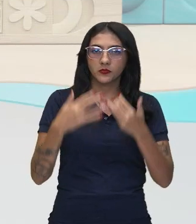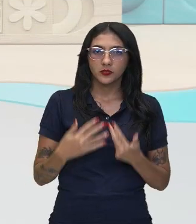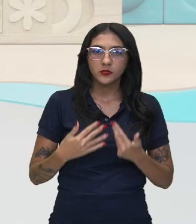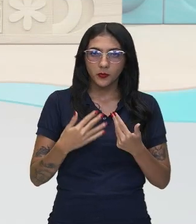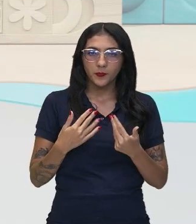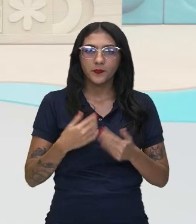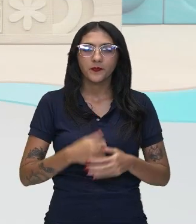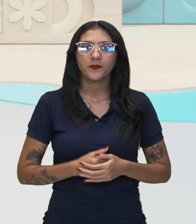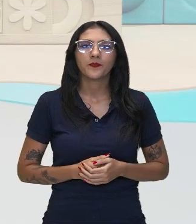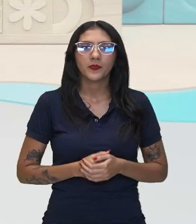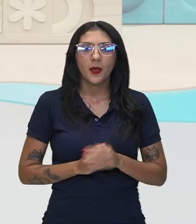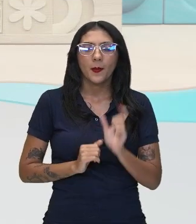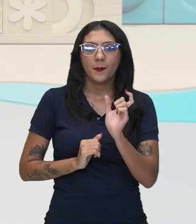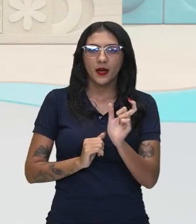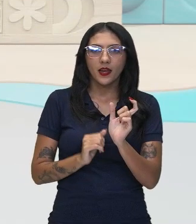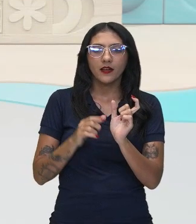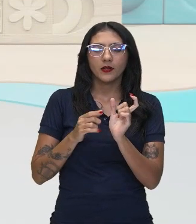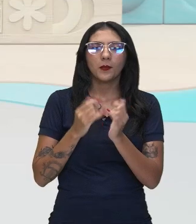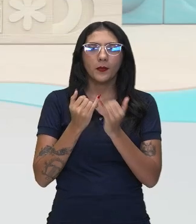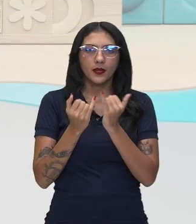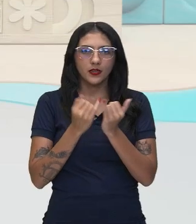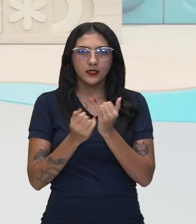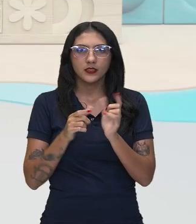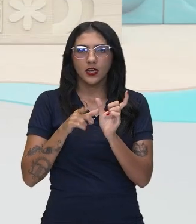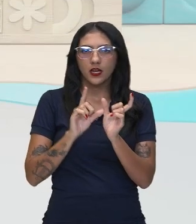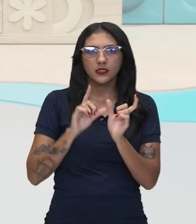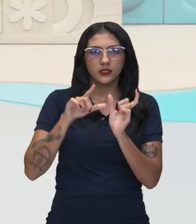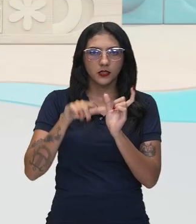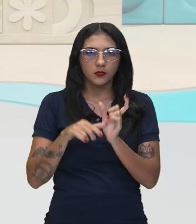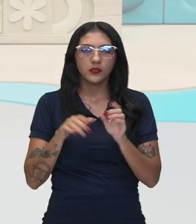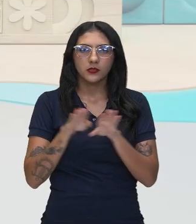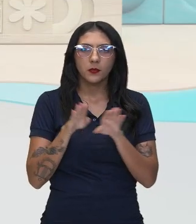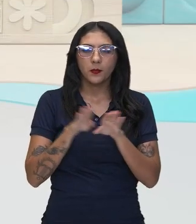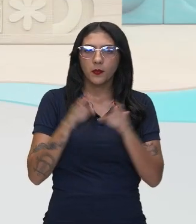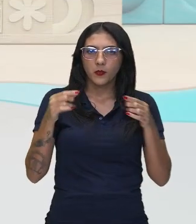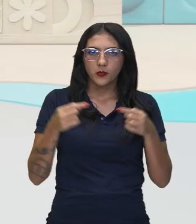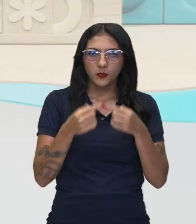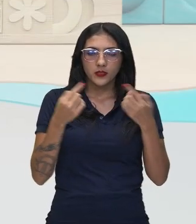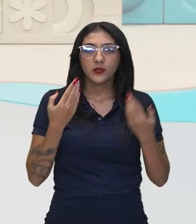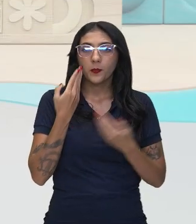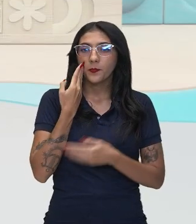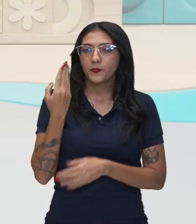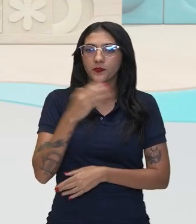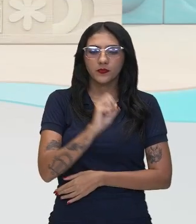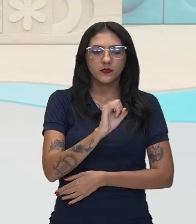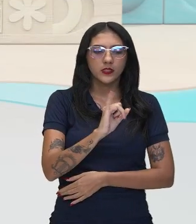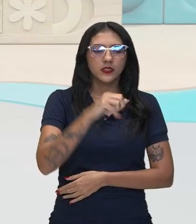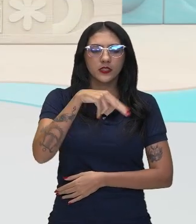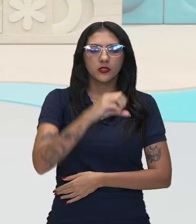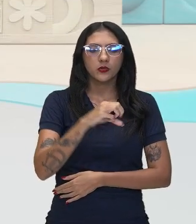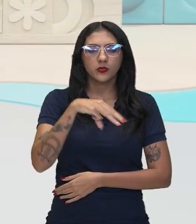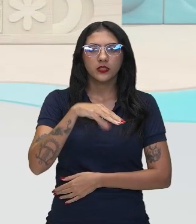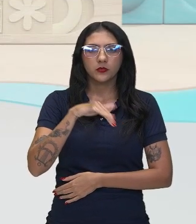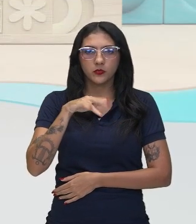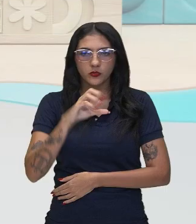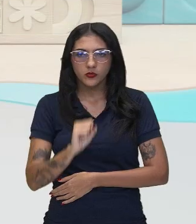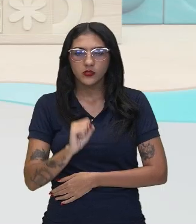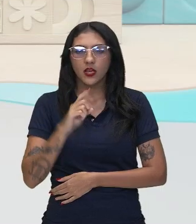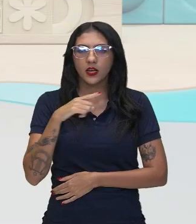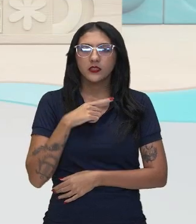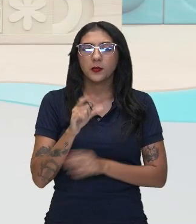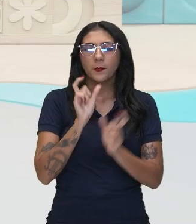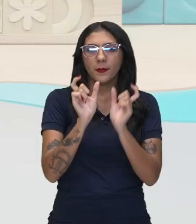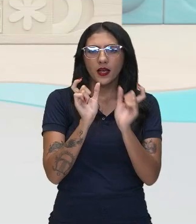os antônimos e os parônimos, certo? Então, os sinônimos, eles designam palavras que possuem significados semelhantes, tá? Então,